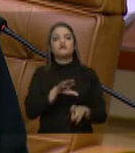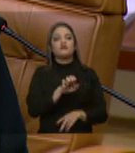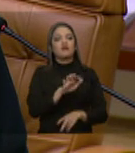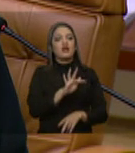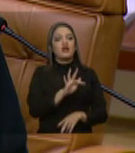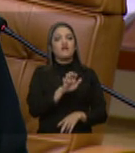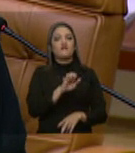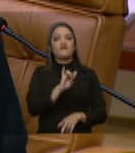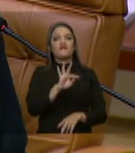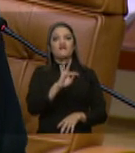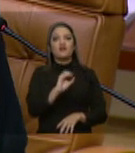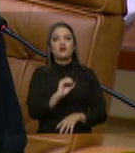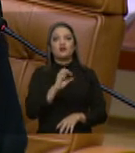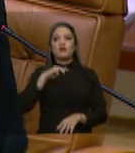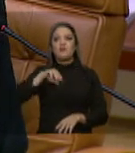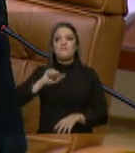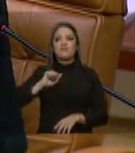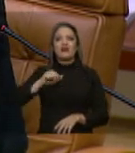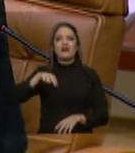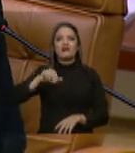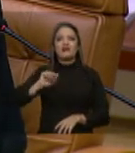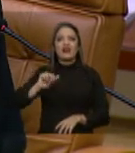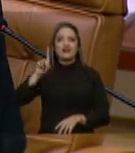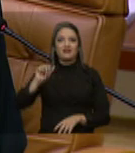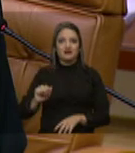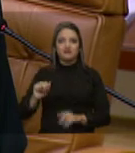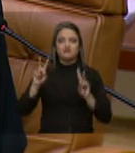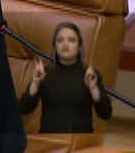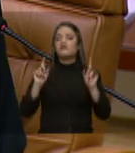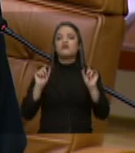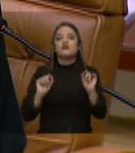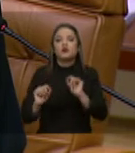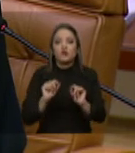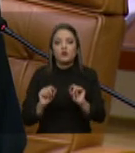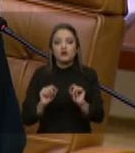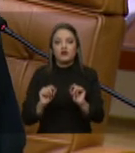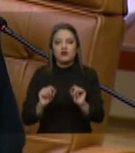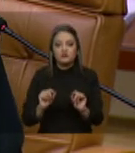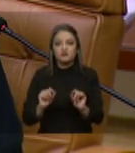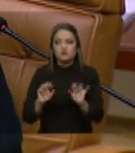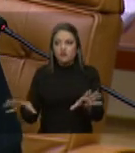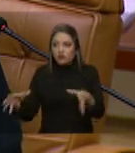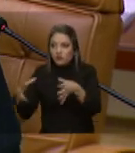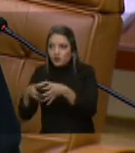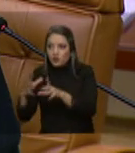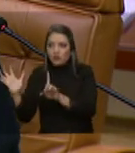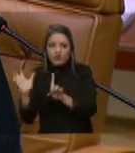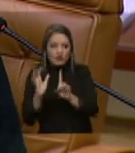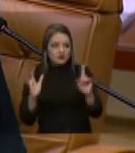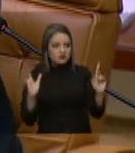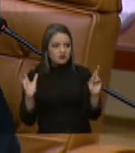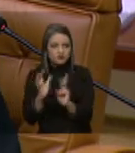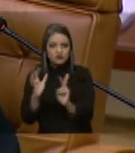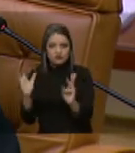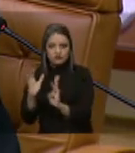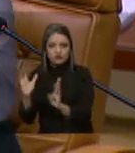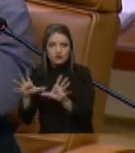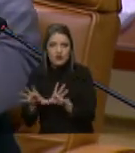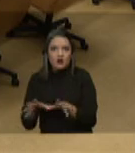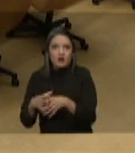aspectos só que aqui potencializado pelo número é de pessoas é que frequentam as redes sociais